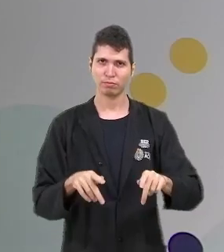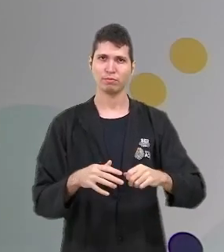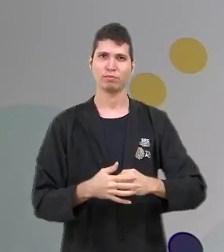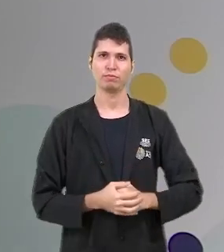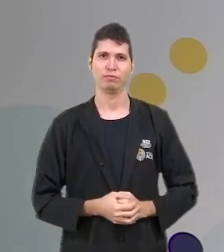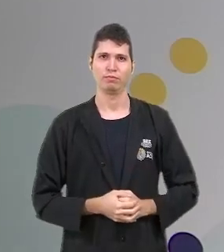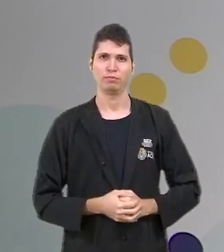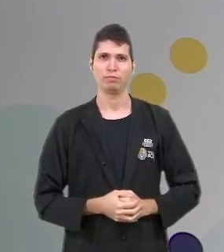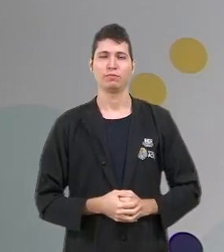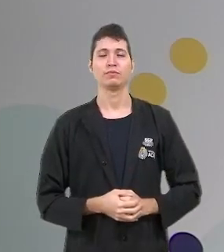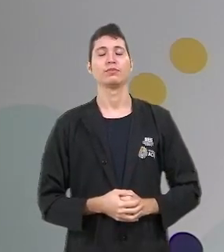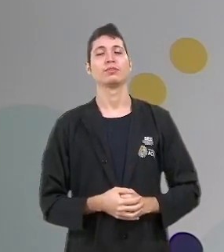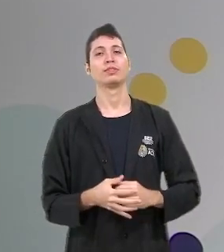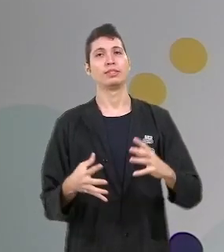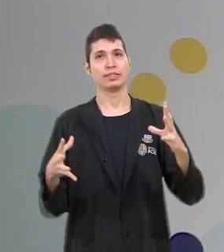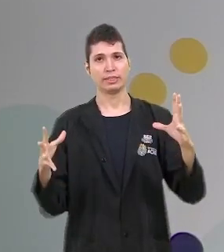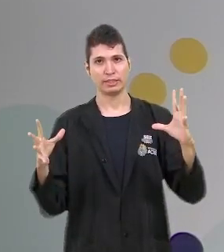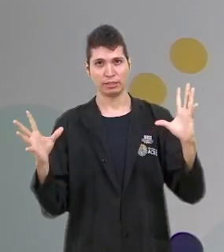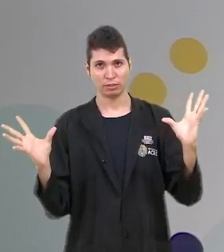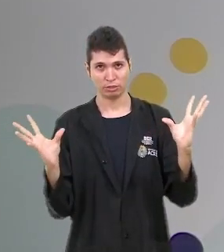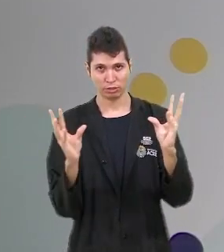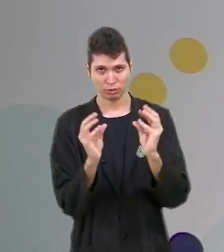Então, resumindo,